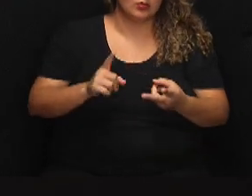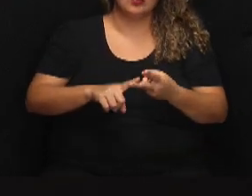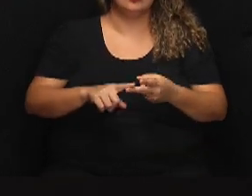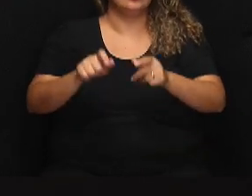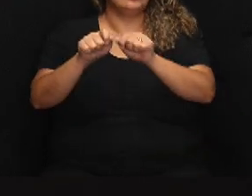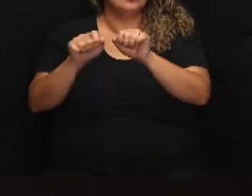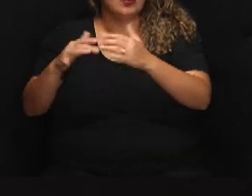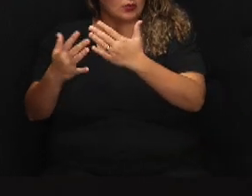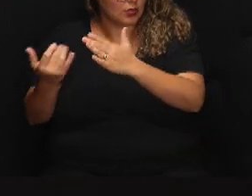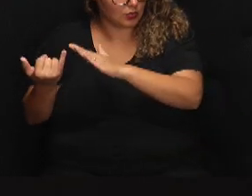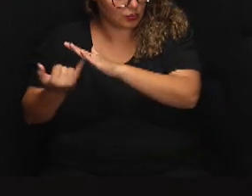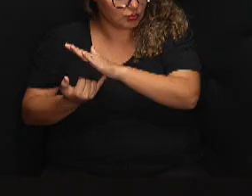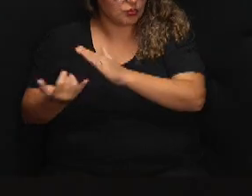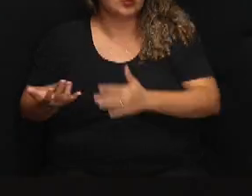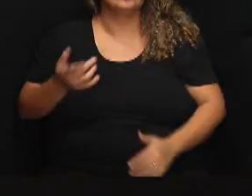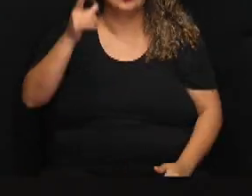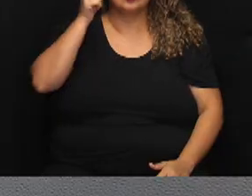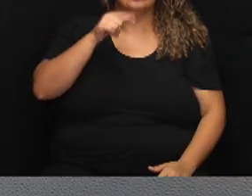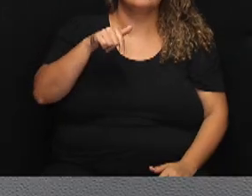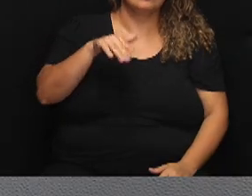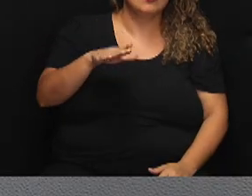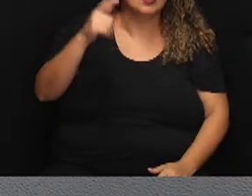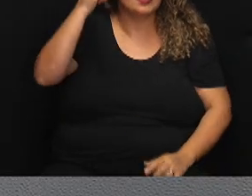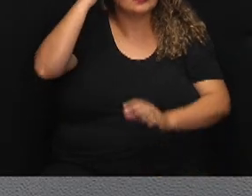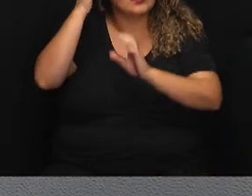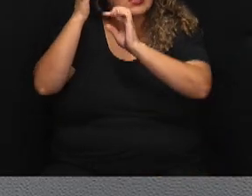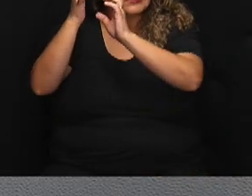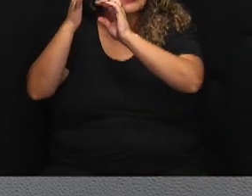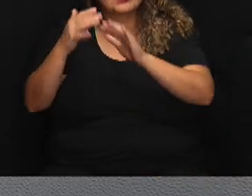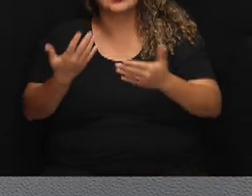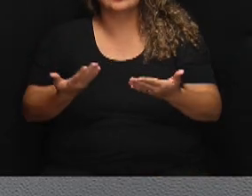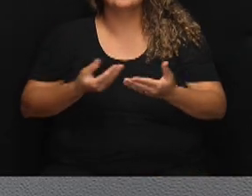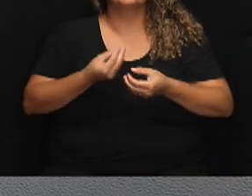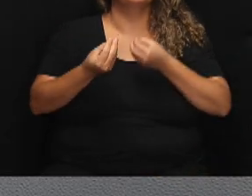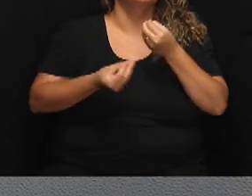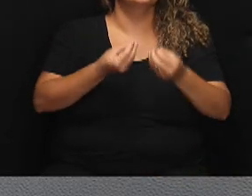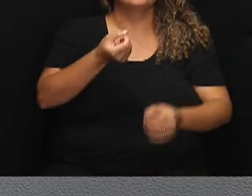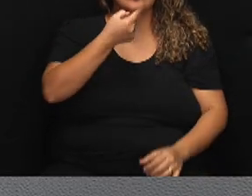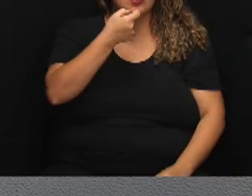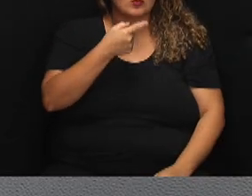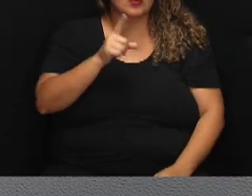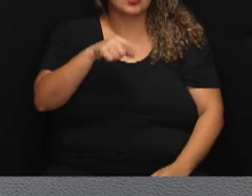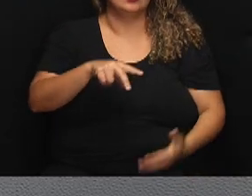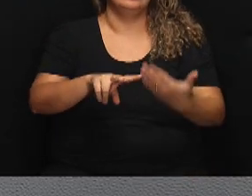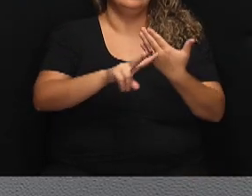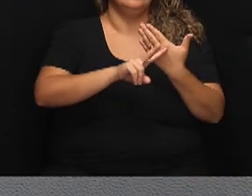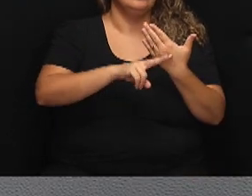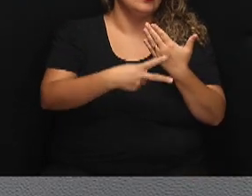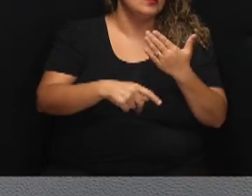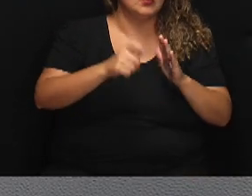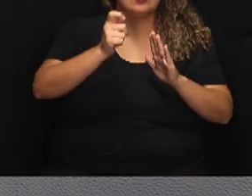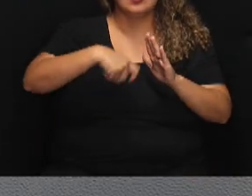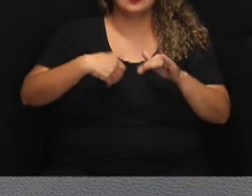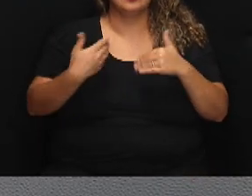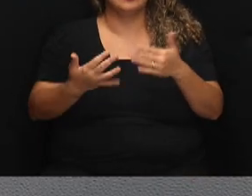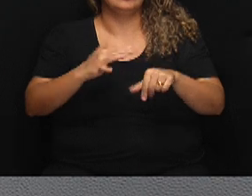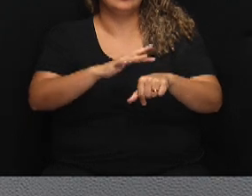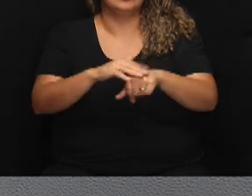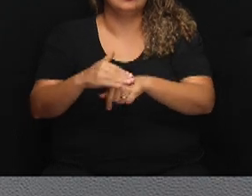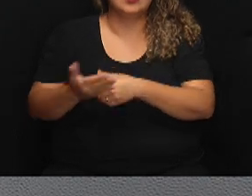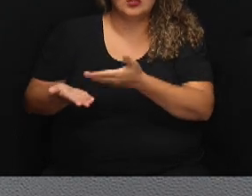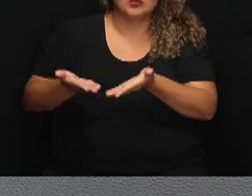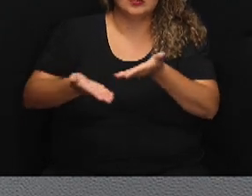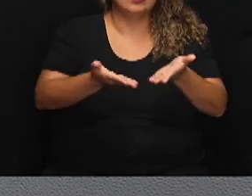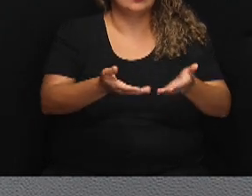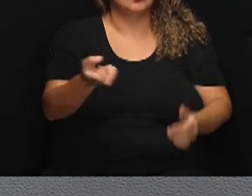Agronômico, para que a gente consiga cada vez mais pensar aonde os medicamentos são efetivos, quais as patologias, né, as